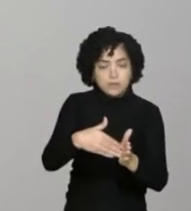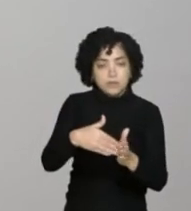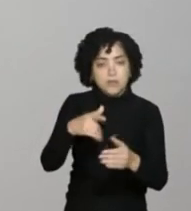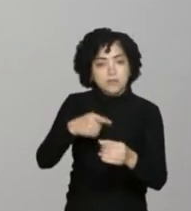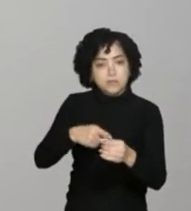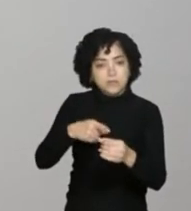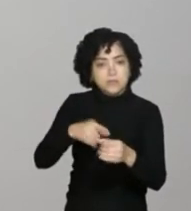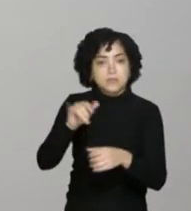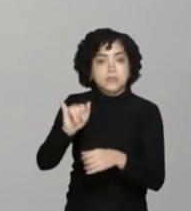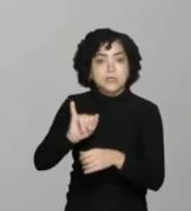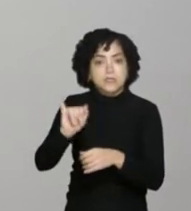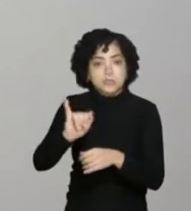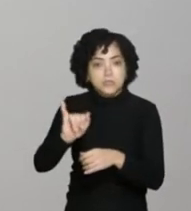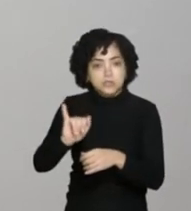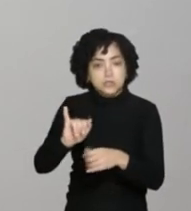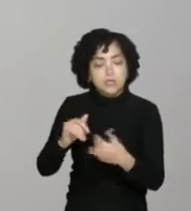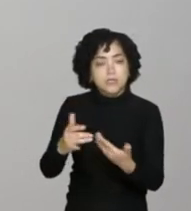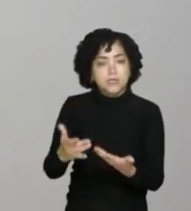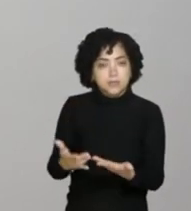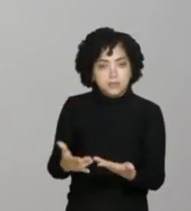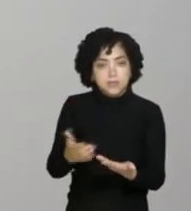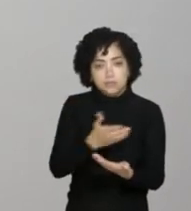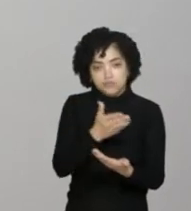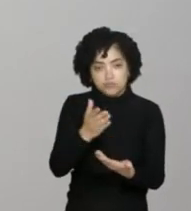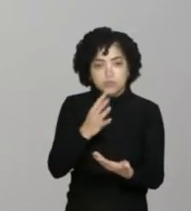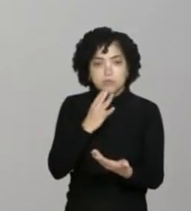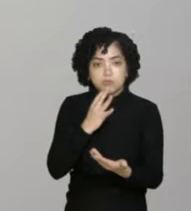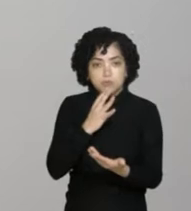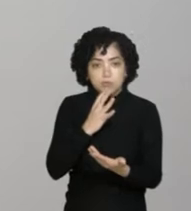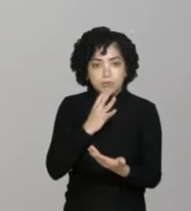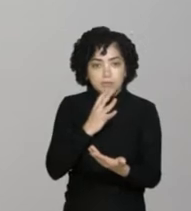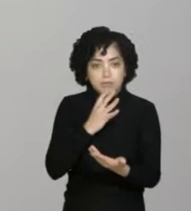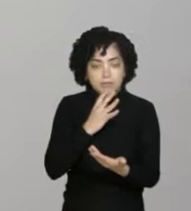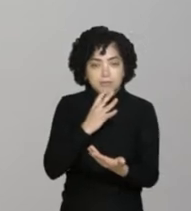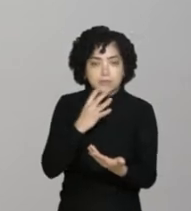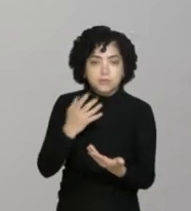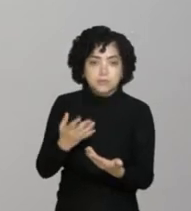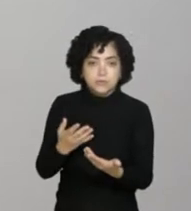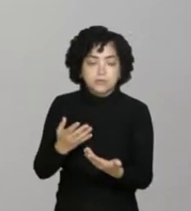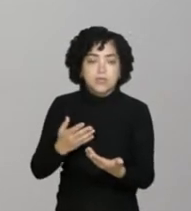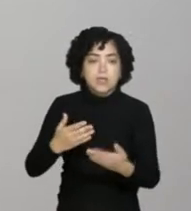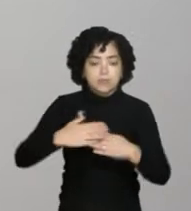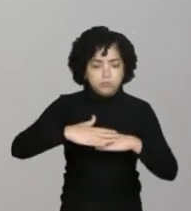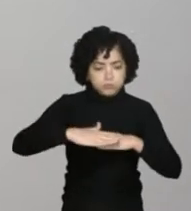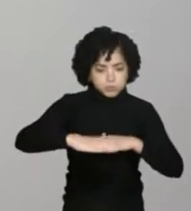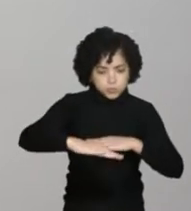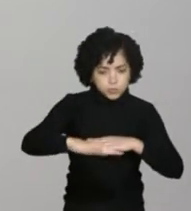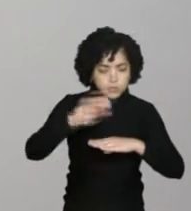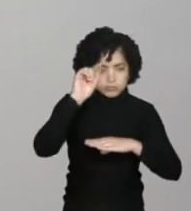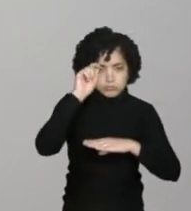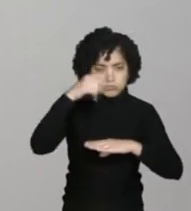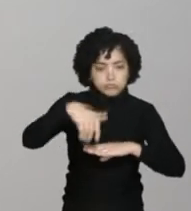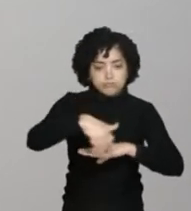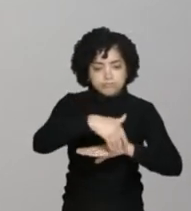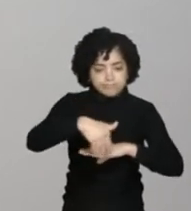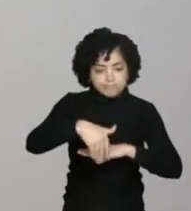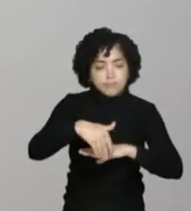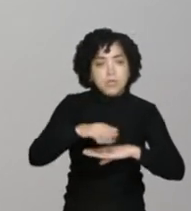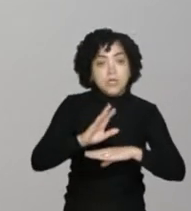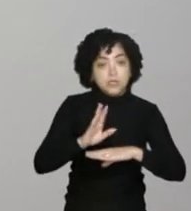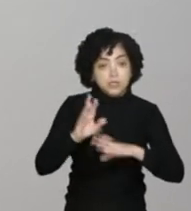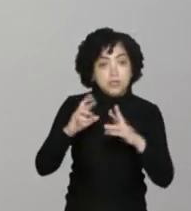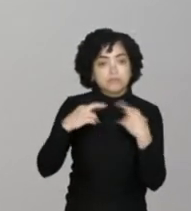desde a época que conhece político, sabe, chamada Rodovia do Cimento. E eu tive uma reunião com o pessoal da